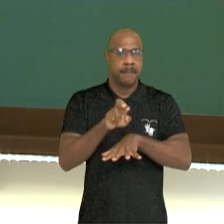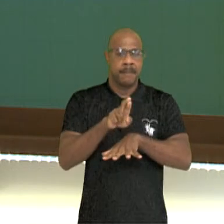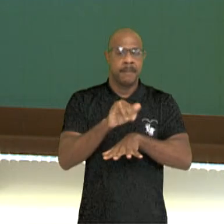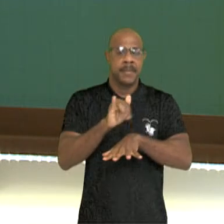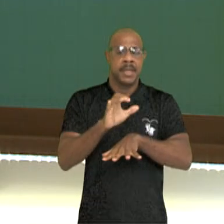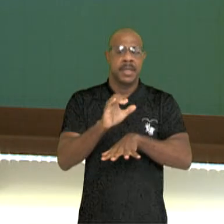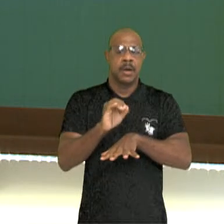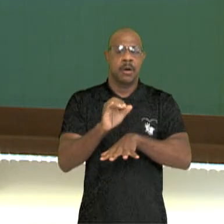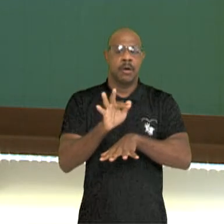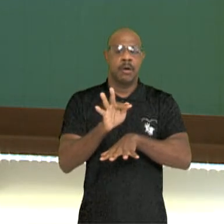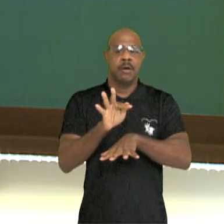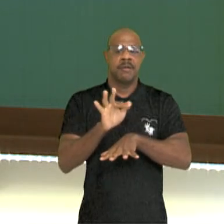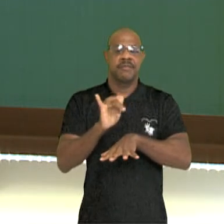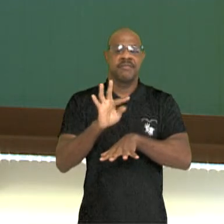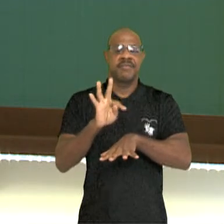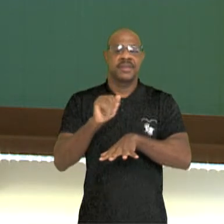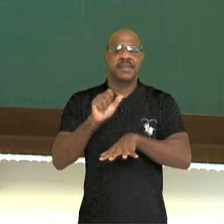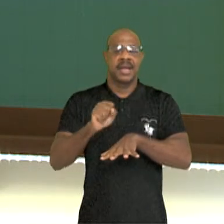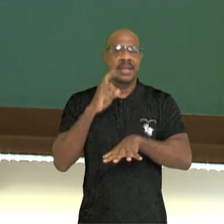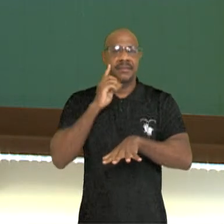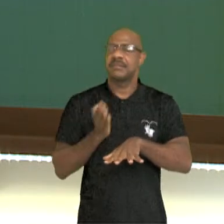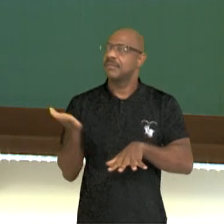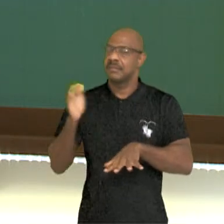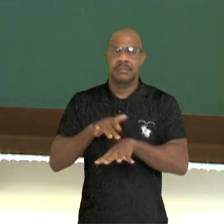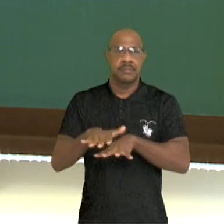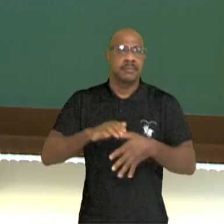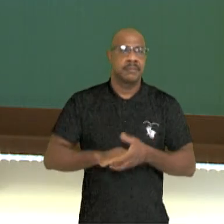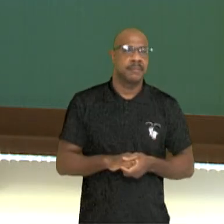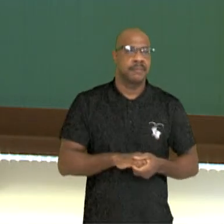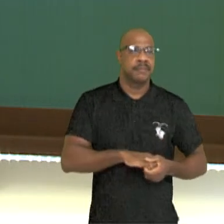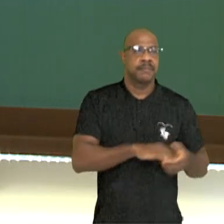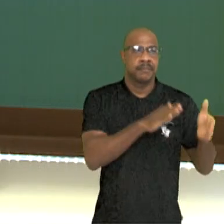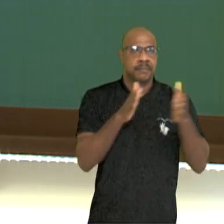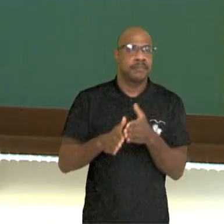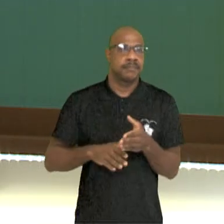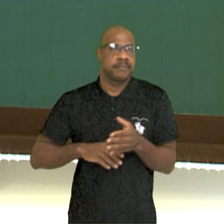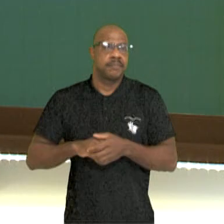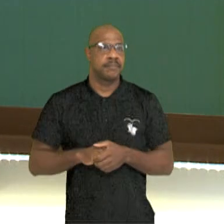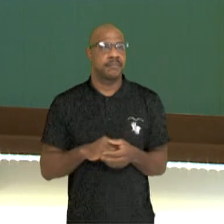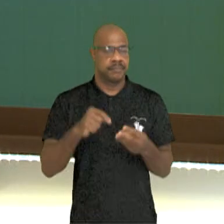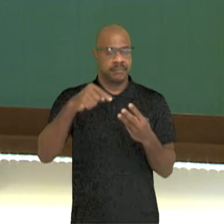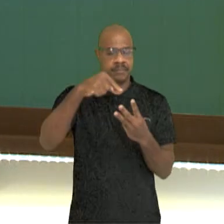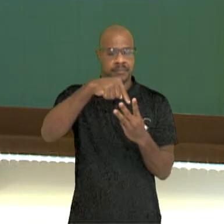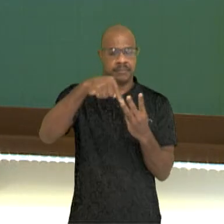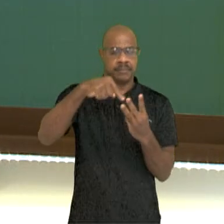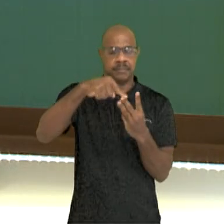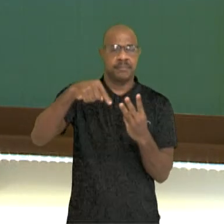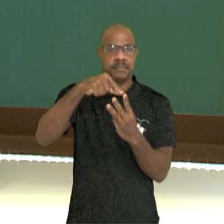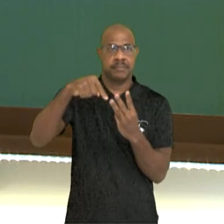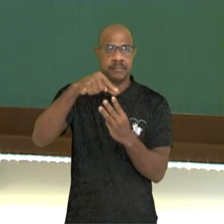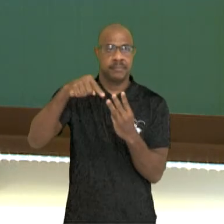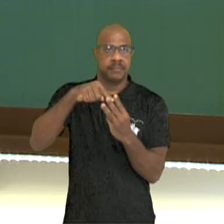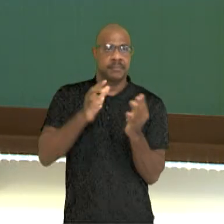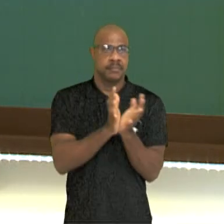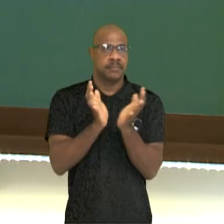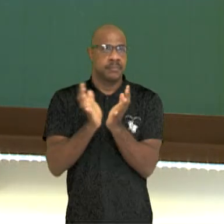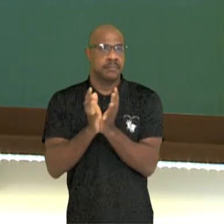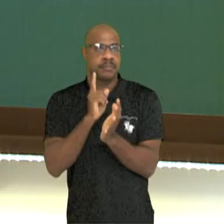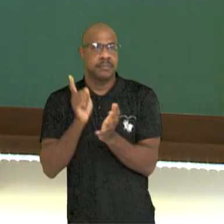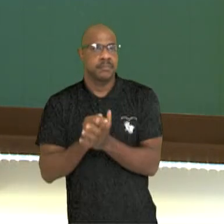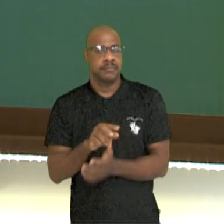vasos condutores de seiva. Então, daqui para cima, esses três grupos são vasculares. Quem será que